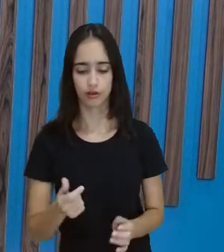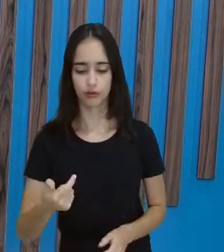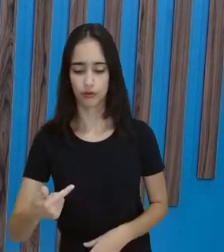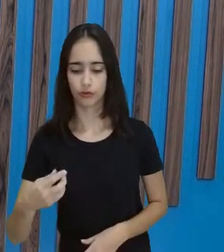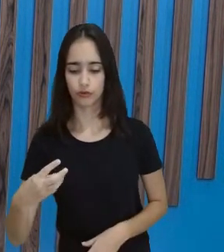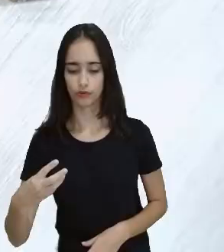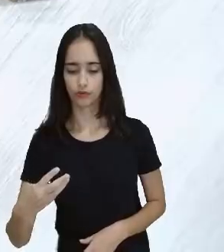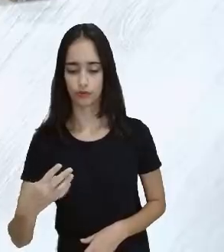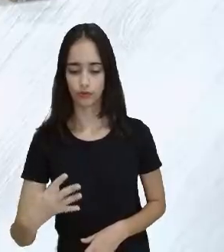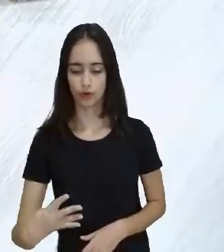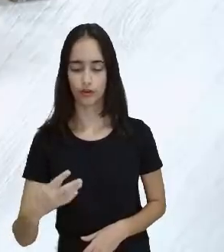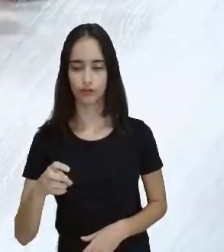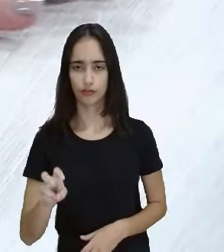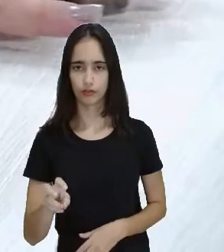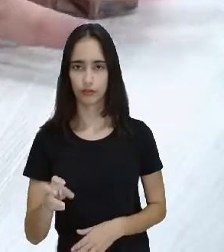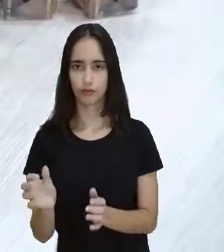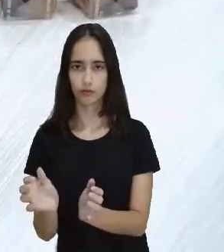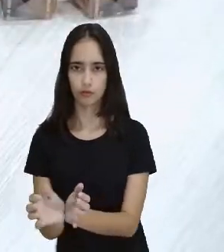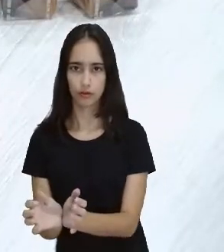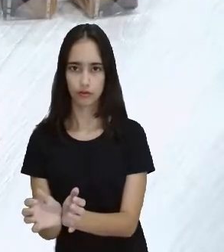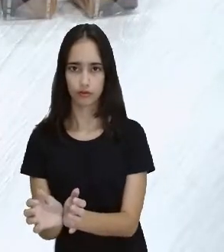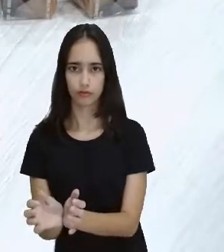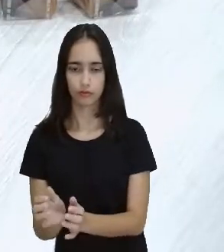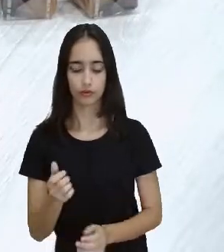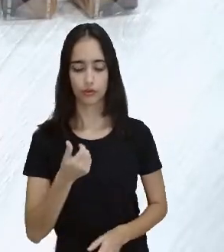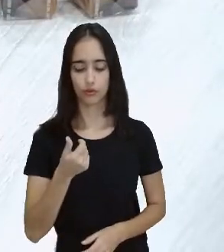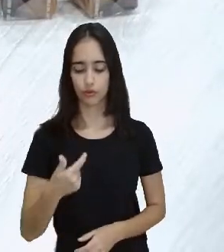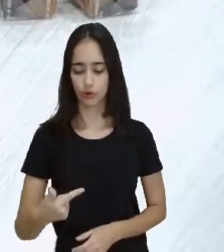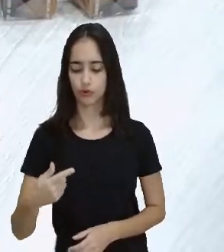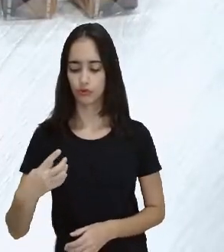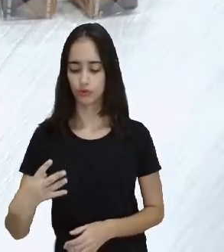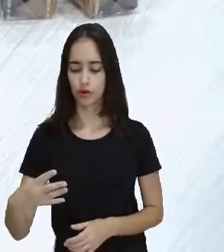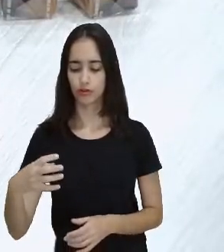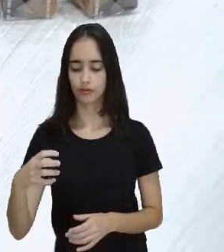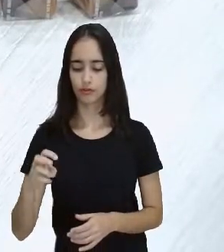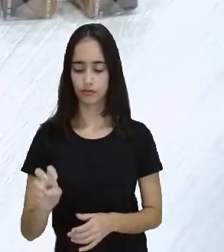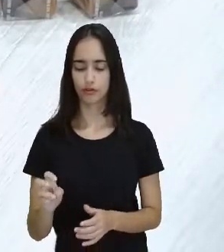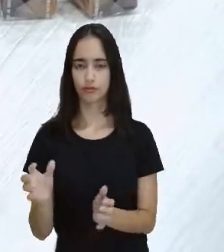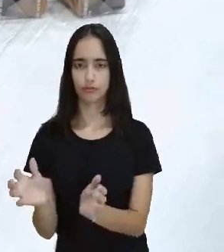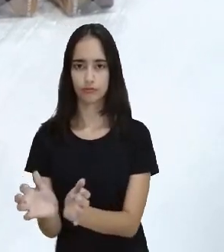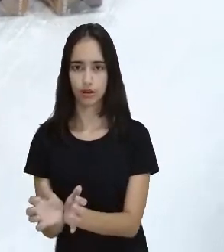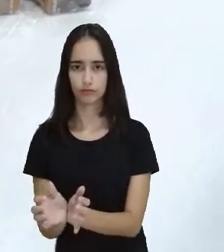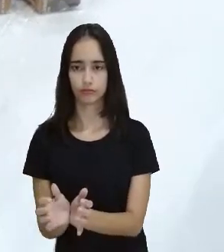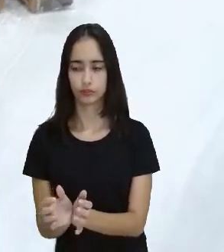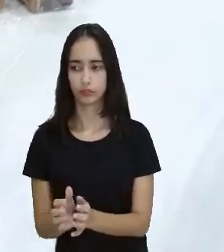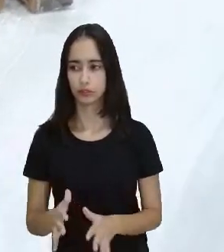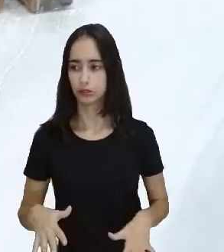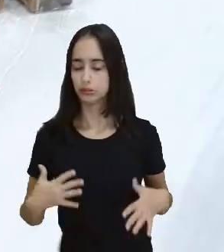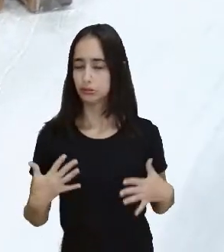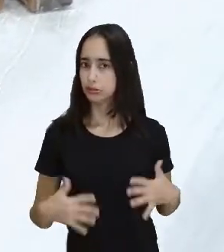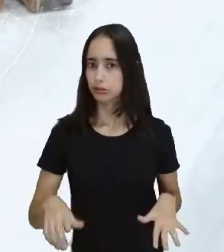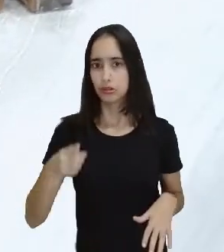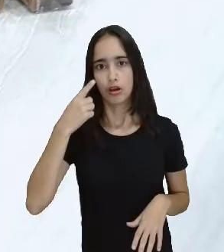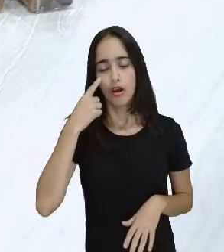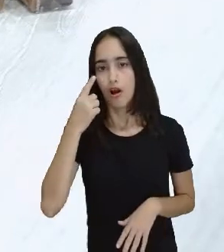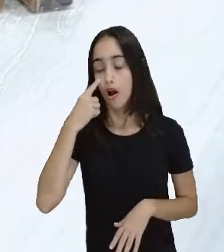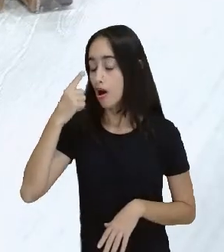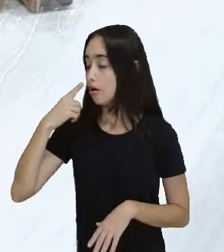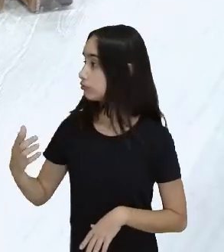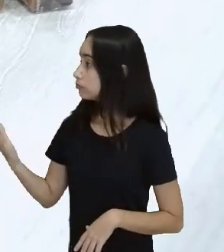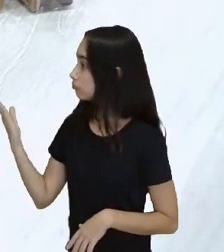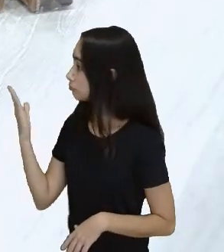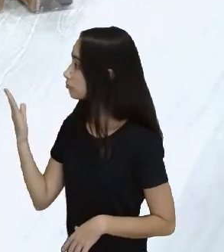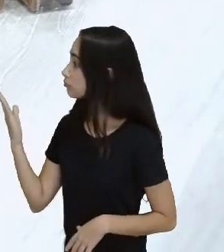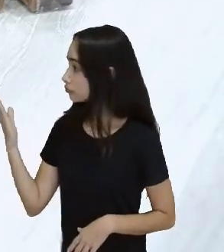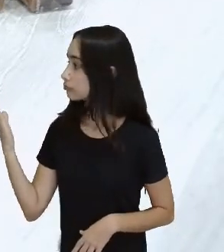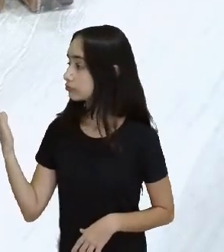2, 4, 5. 2, 4, 5. E aí, vocês conseguiram perceber